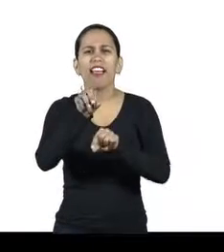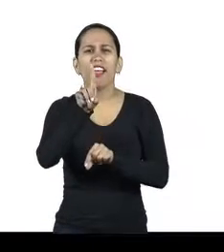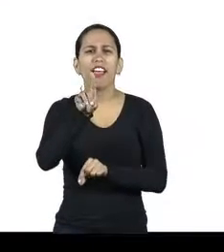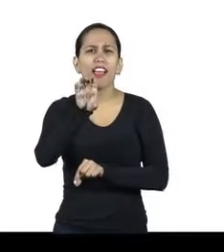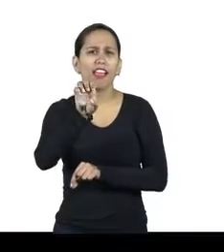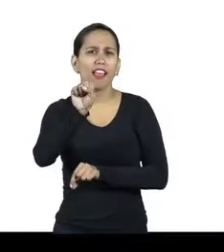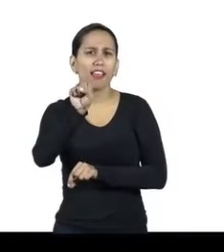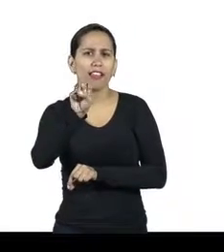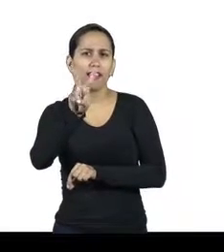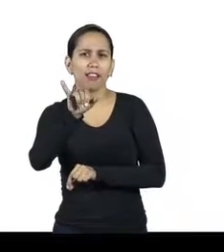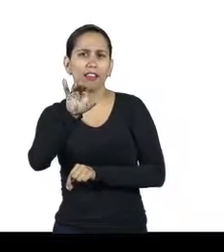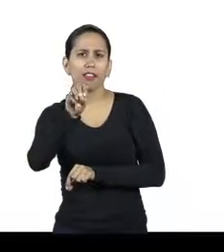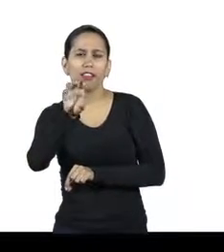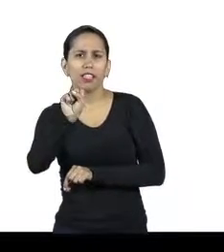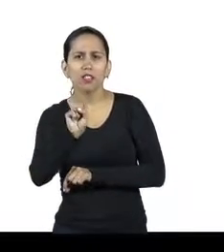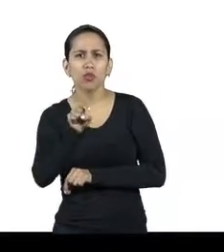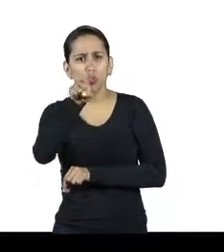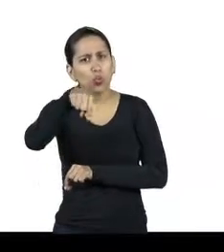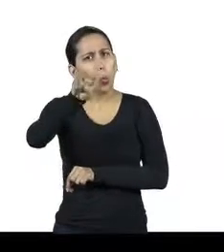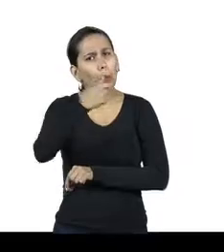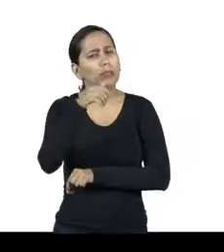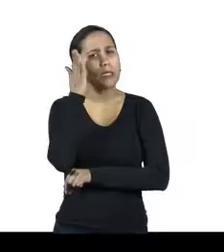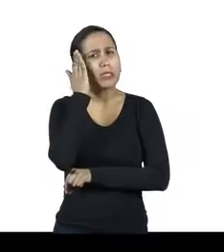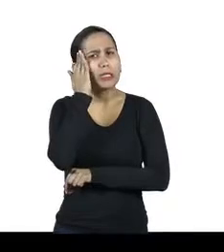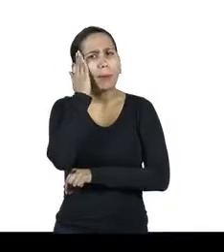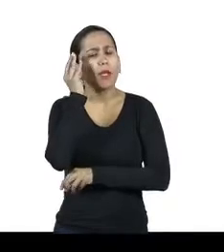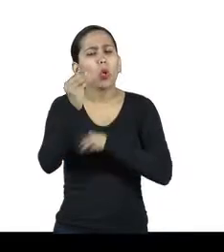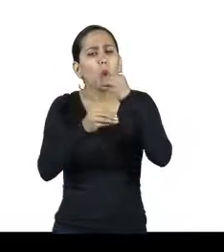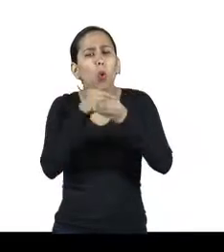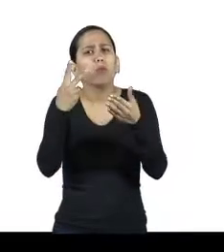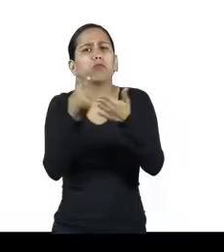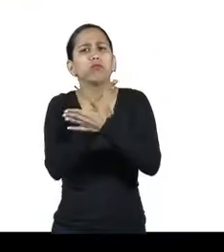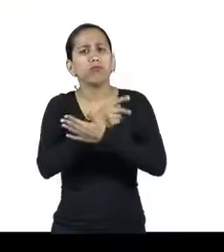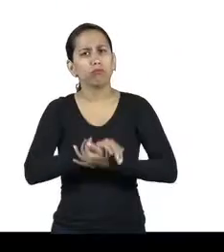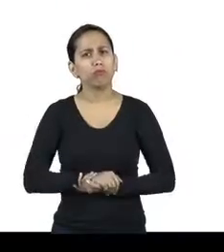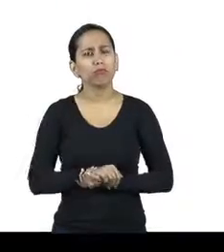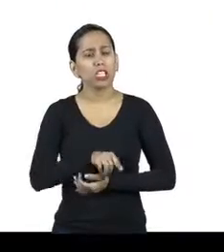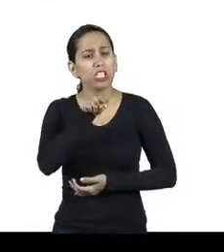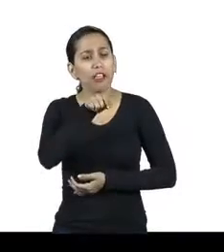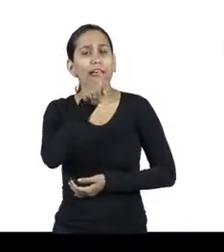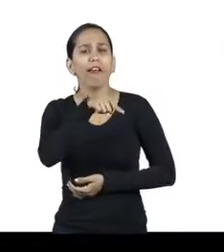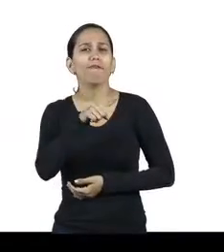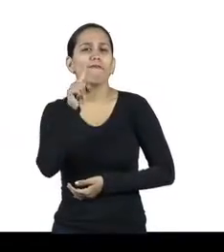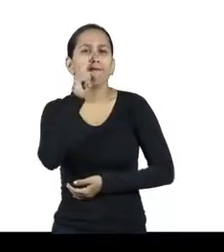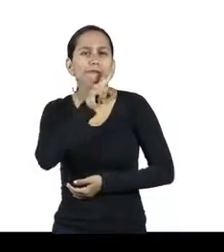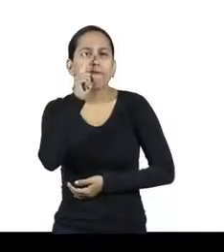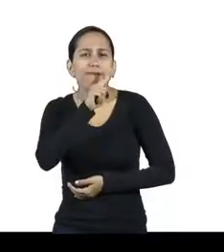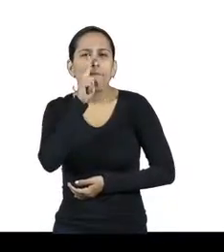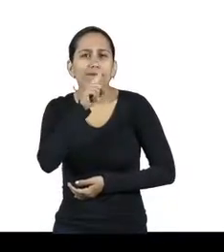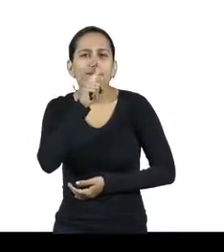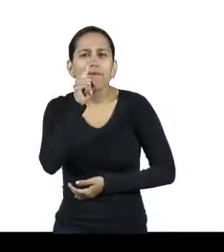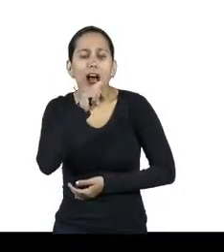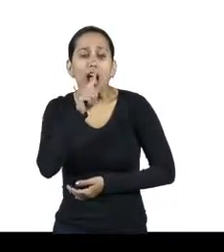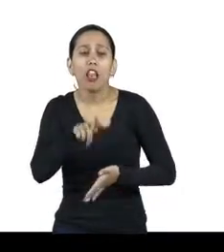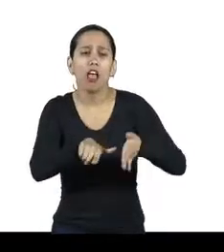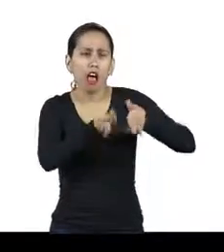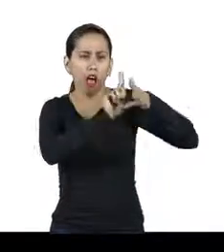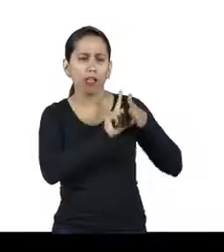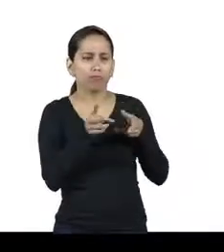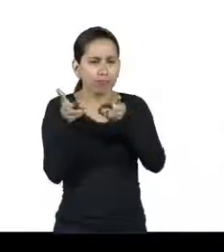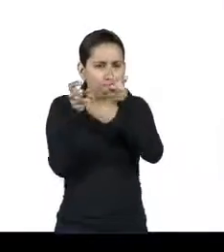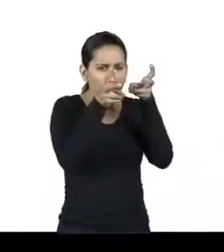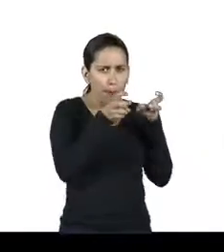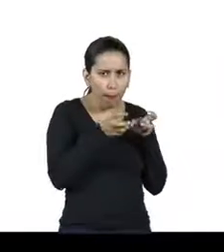dizer, você precisa saber no que se deve ficar de olho. Os desvios são as falhas que devem ser identificadas preventivamente